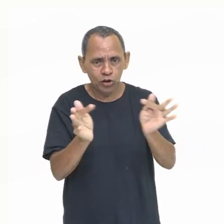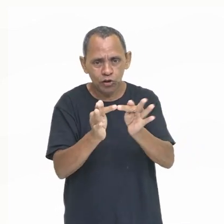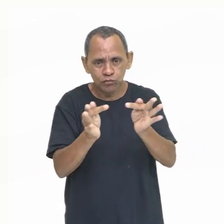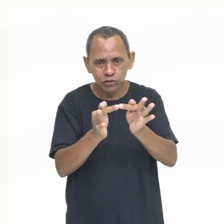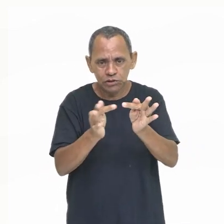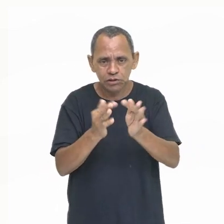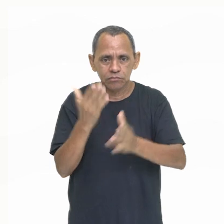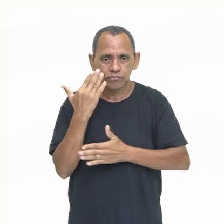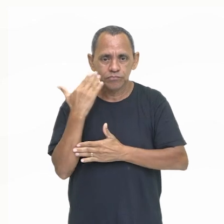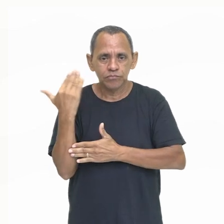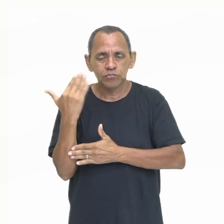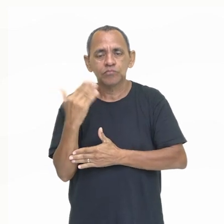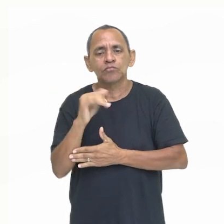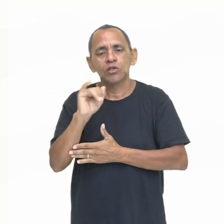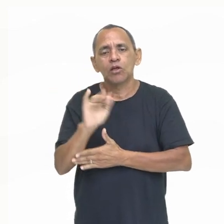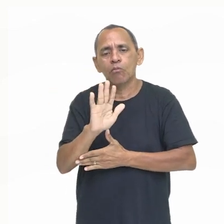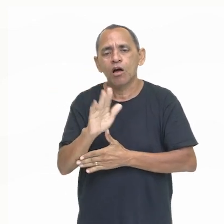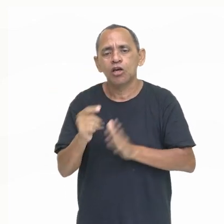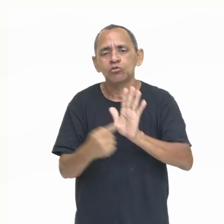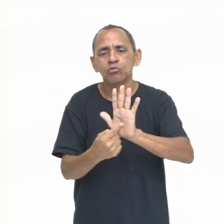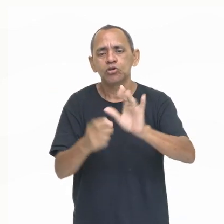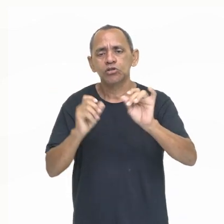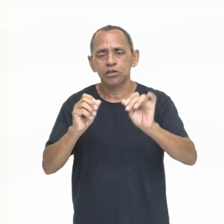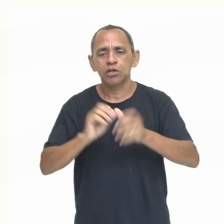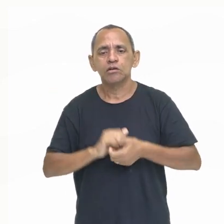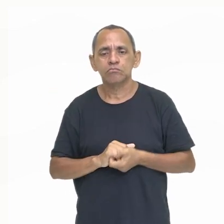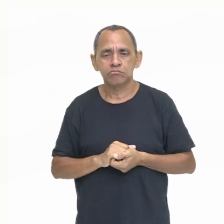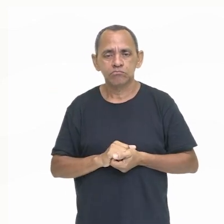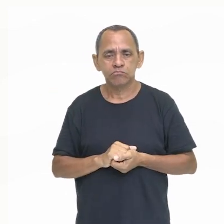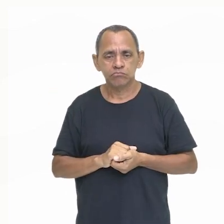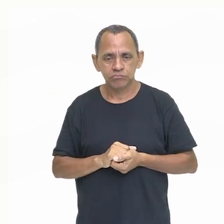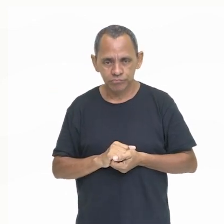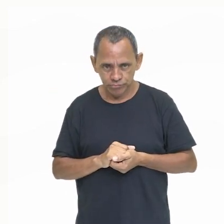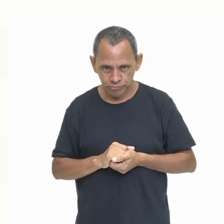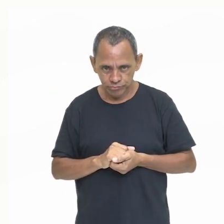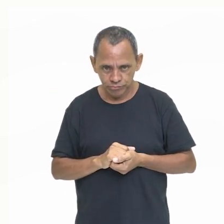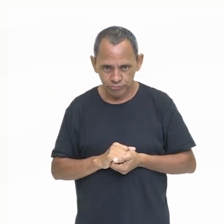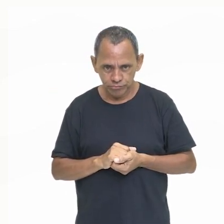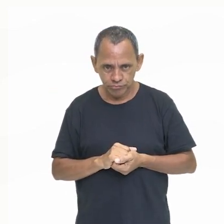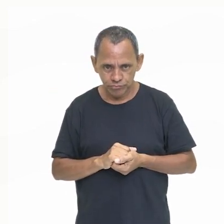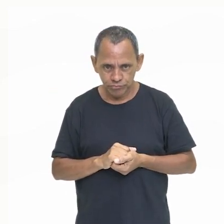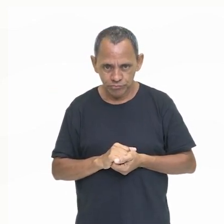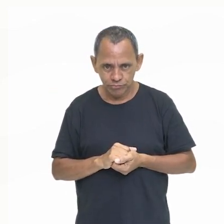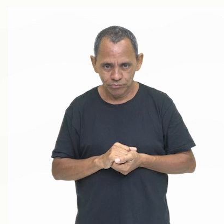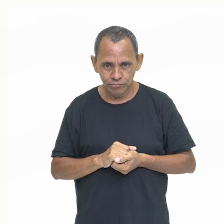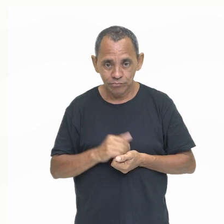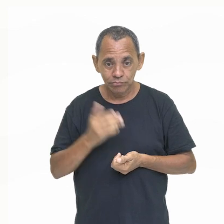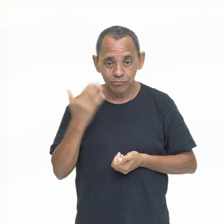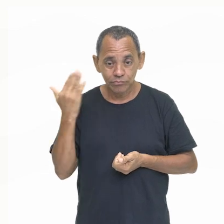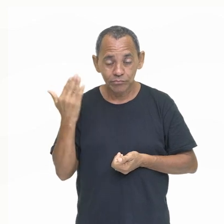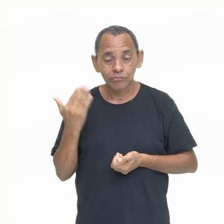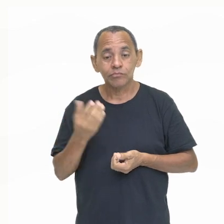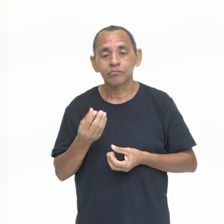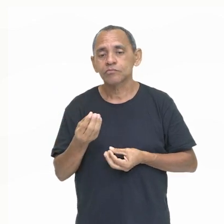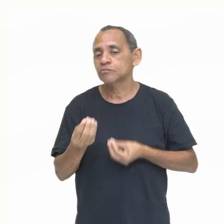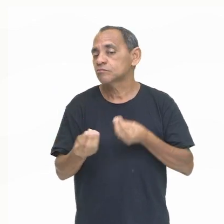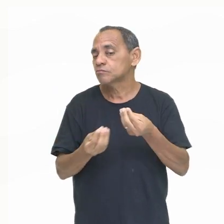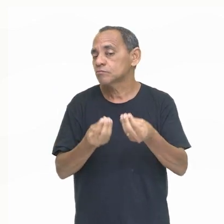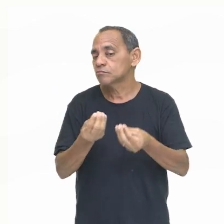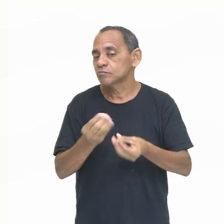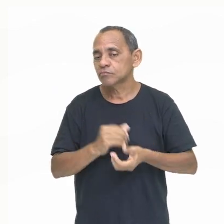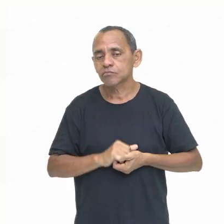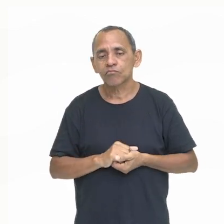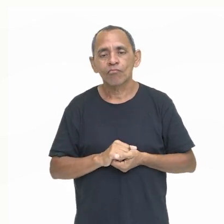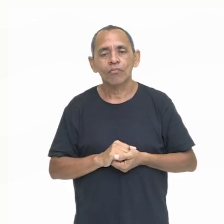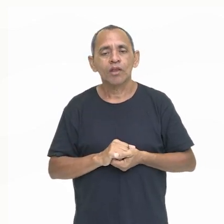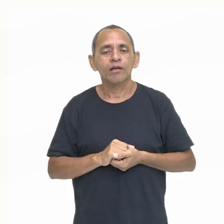esse gráfico. Aí de você já concordar comigo na seguinte situação. Ó. Nesse intervalo aqui, ó, a função é